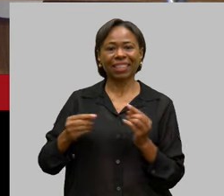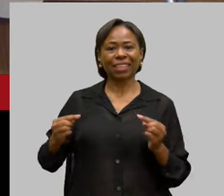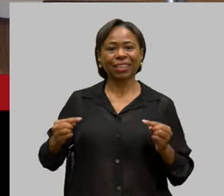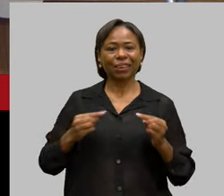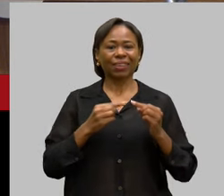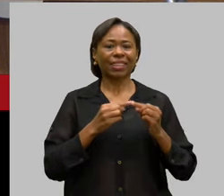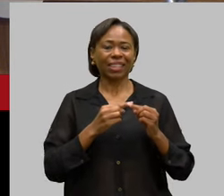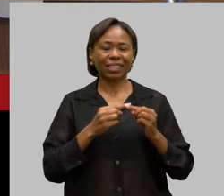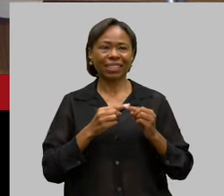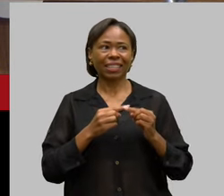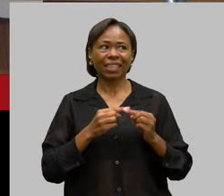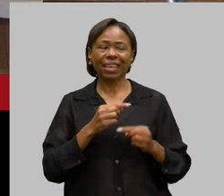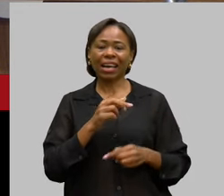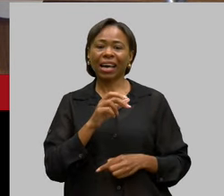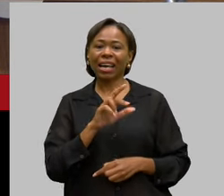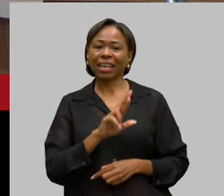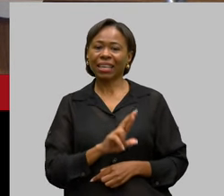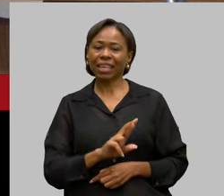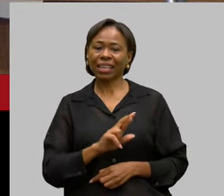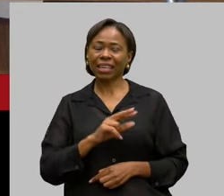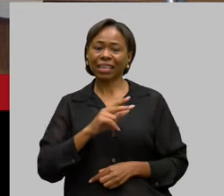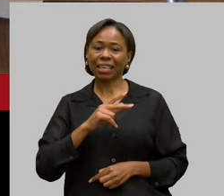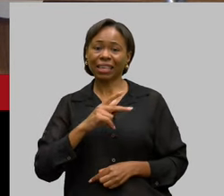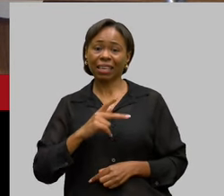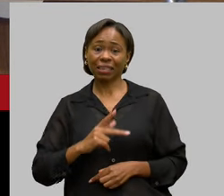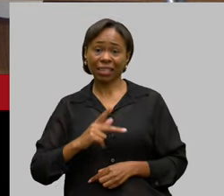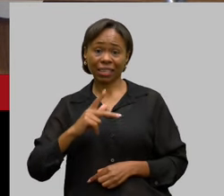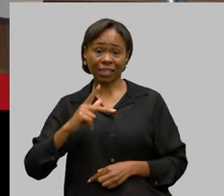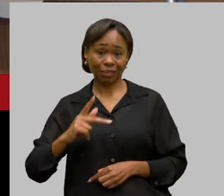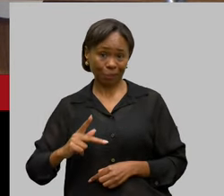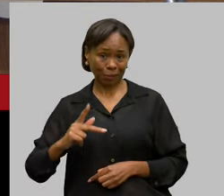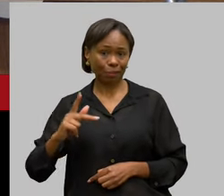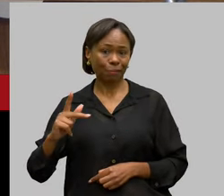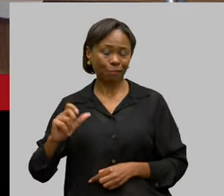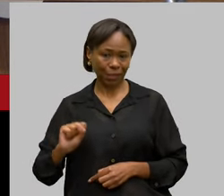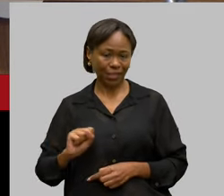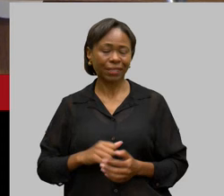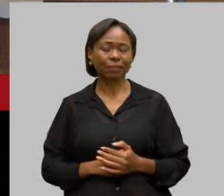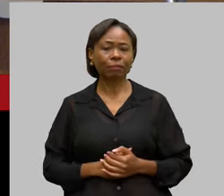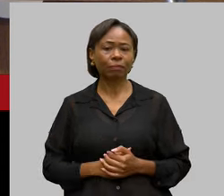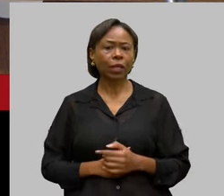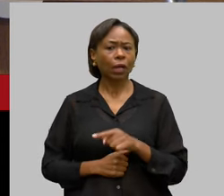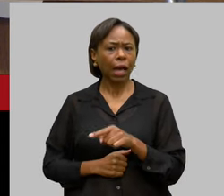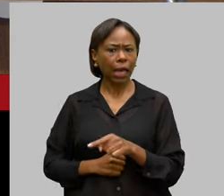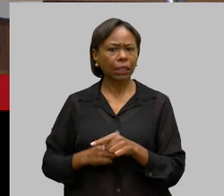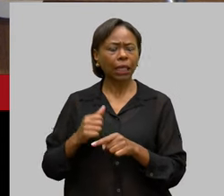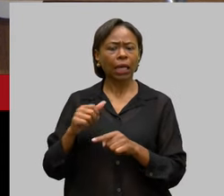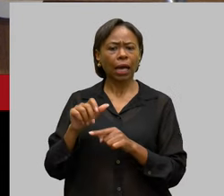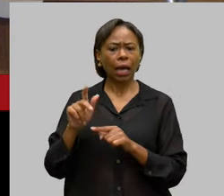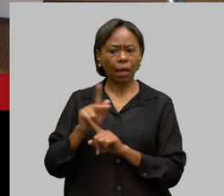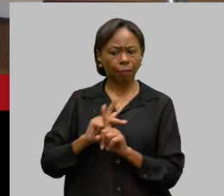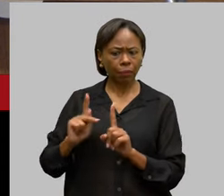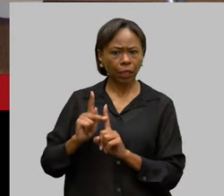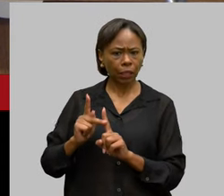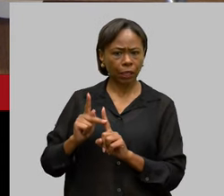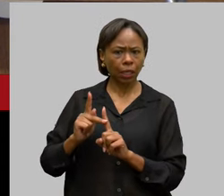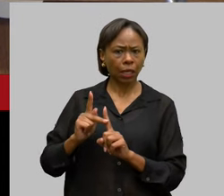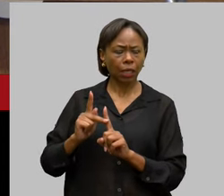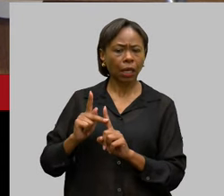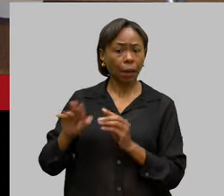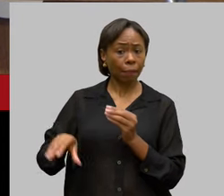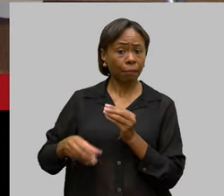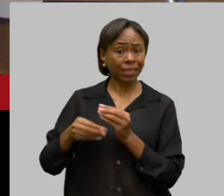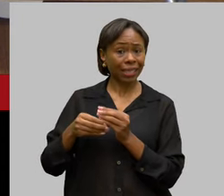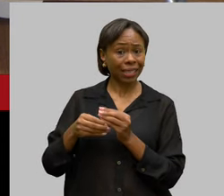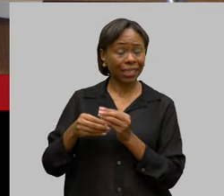própria a previdência complementar o nome já disse ela é complementar a uma previdência elementar não